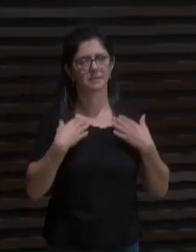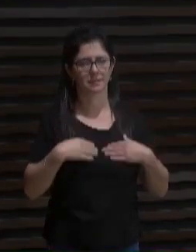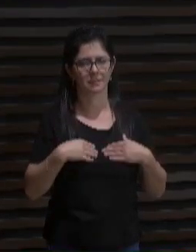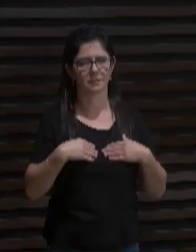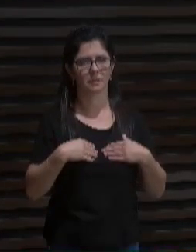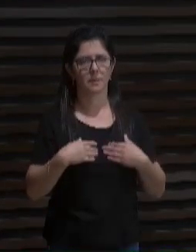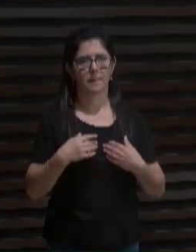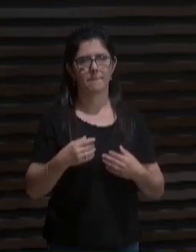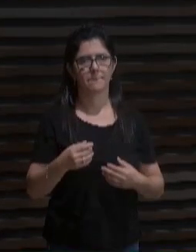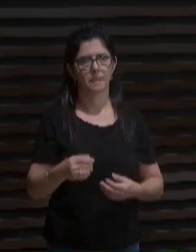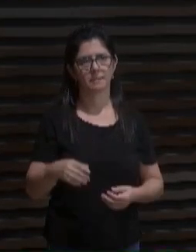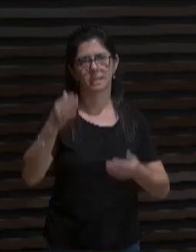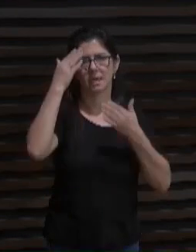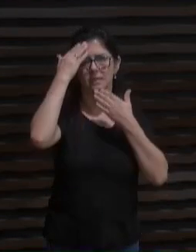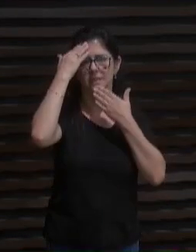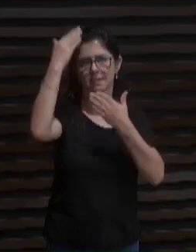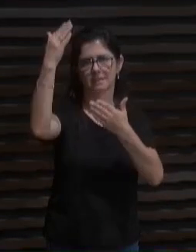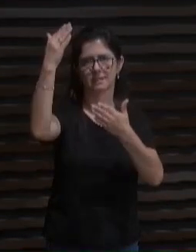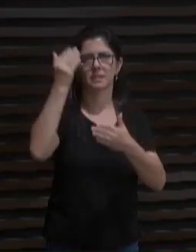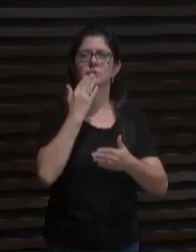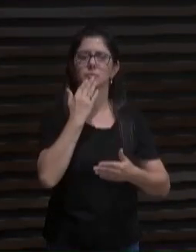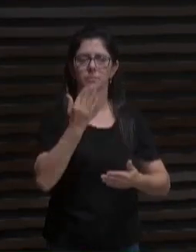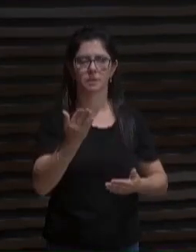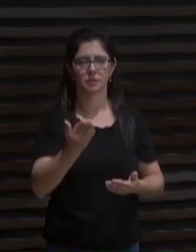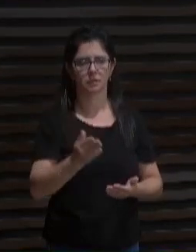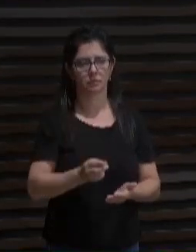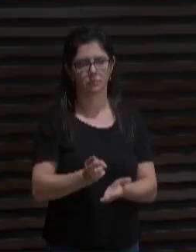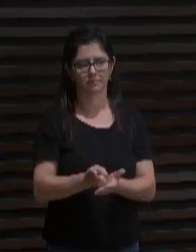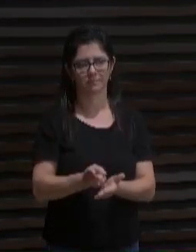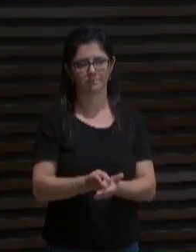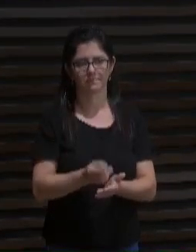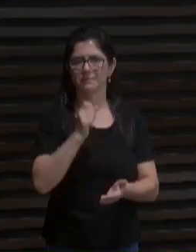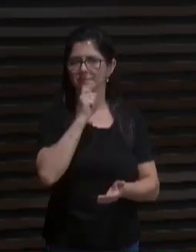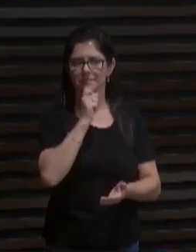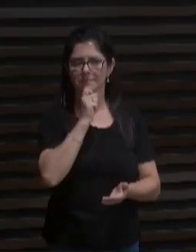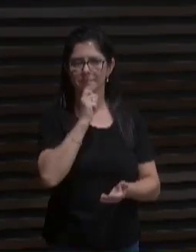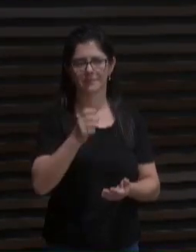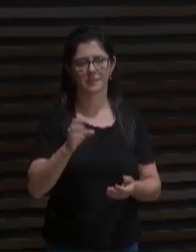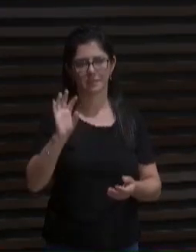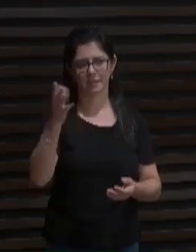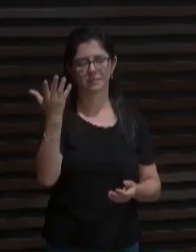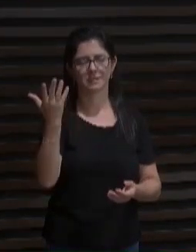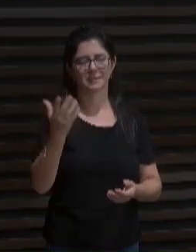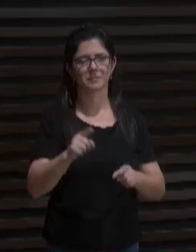pedido. Mas ele não aconteceu ainda. Mas está na mão do Senhor. Está na mão de quem pode